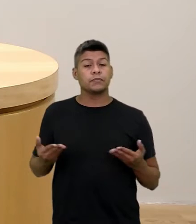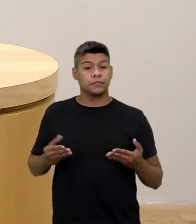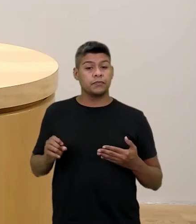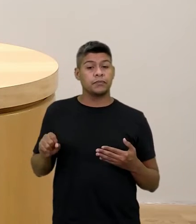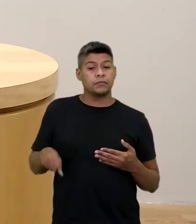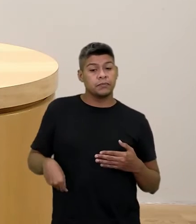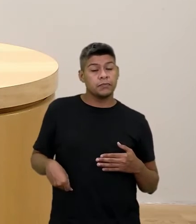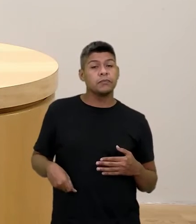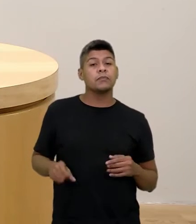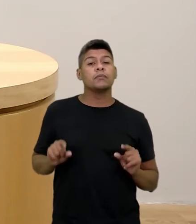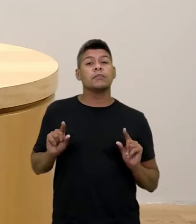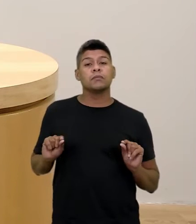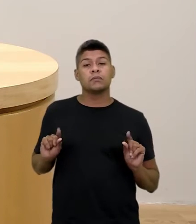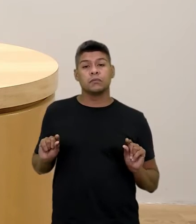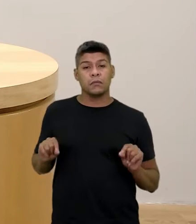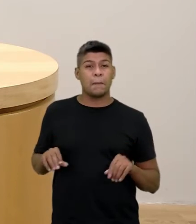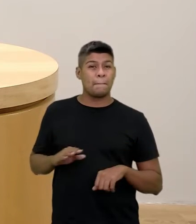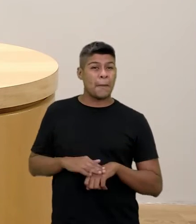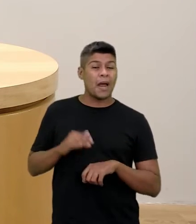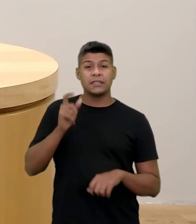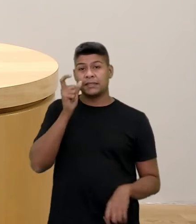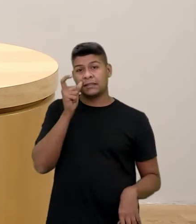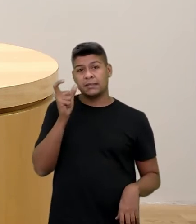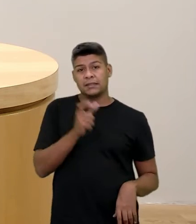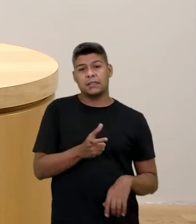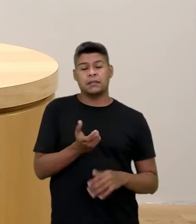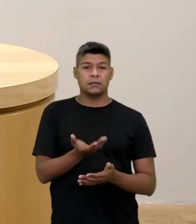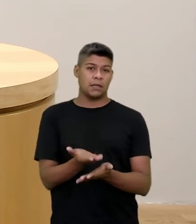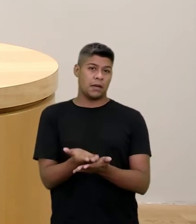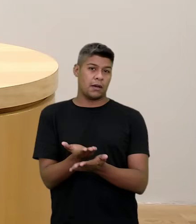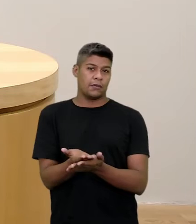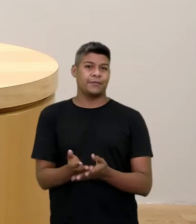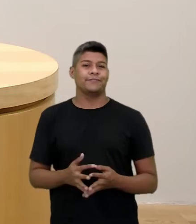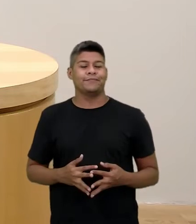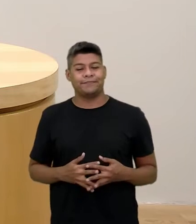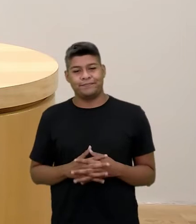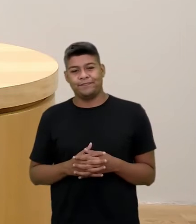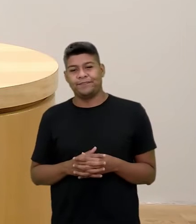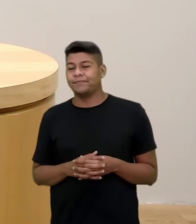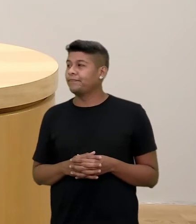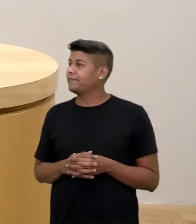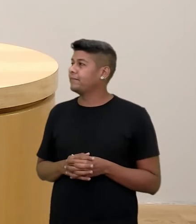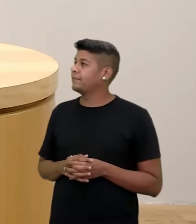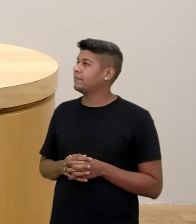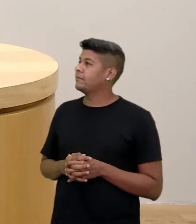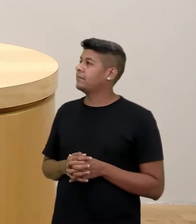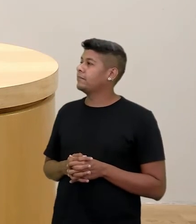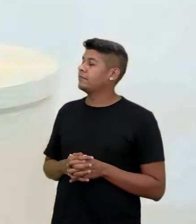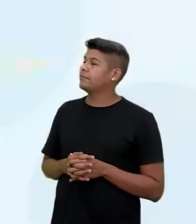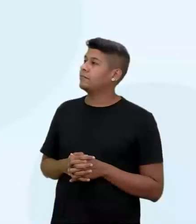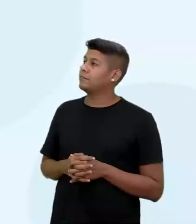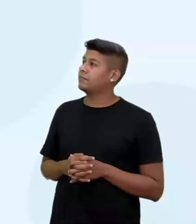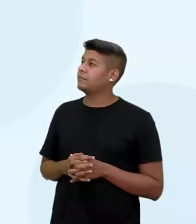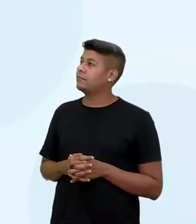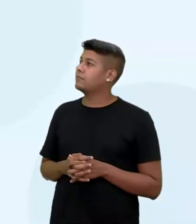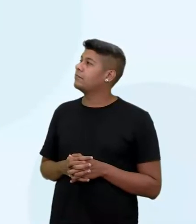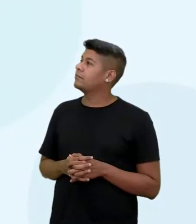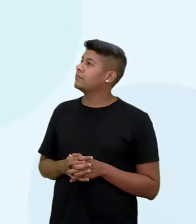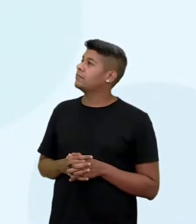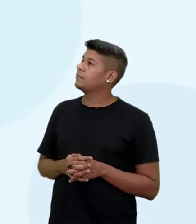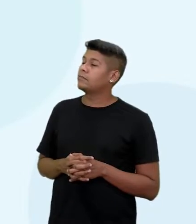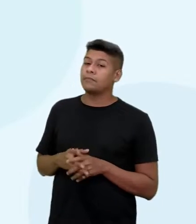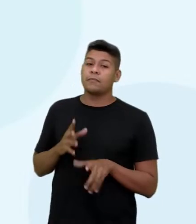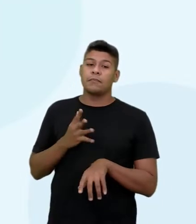para a parte que é mais interessante da aula, tá bom? Que é essa daqui, ó. Vou passar o slide para vocês.